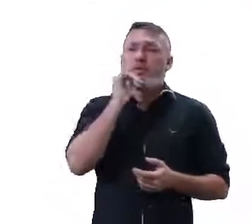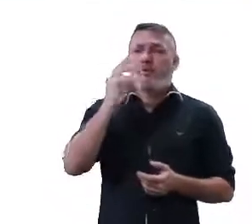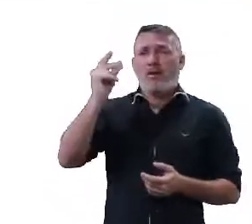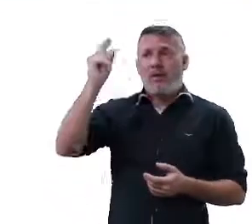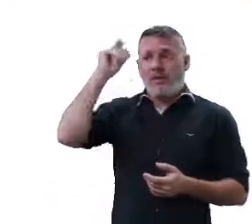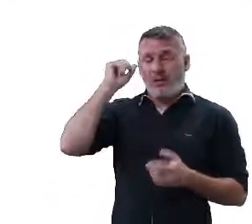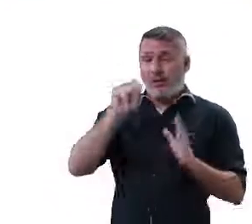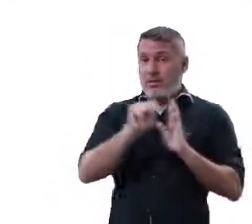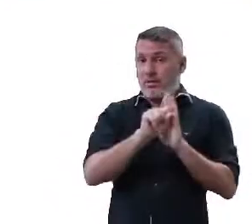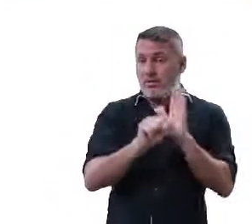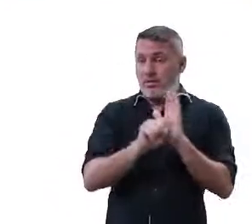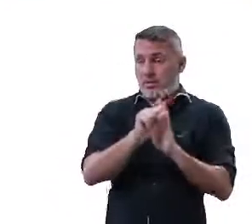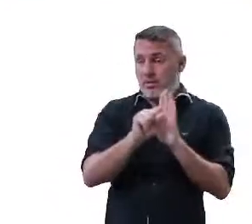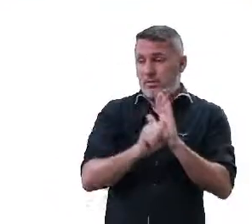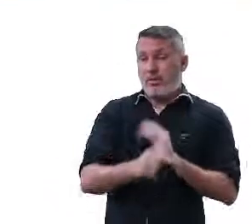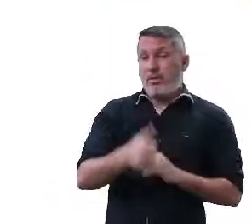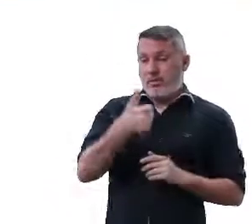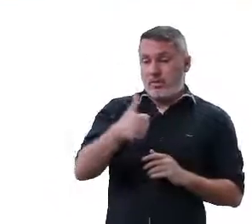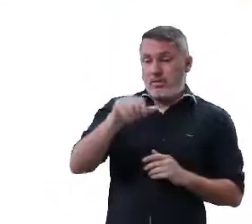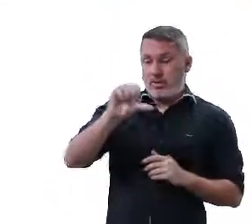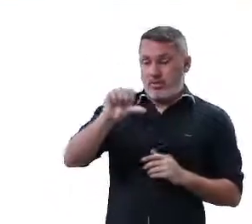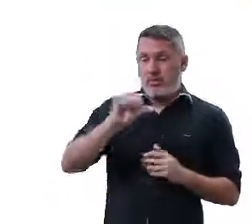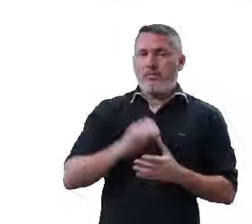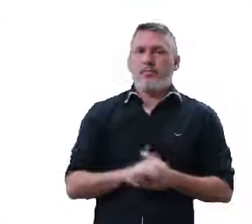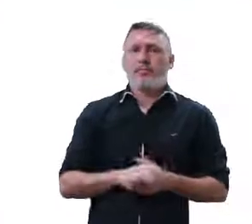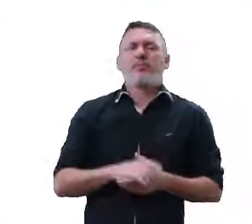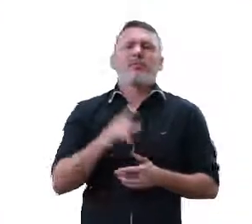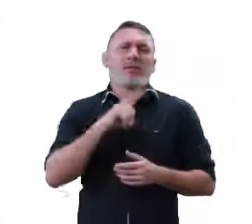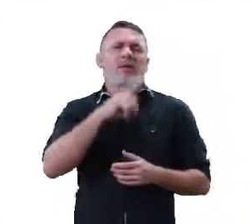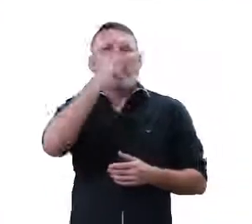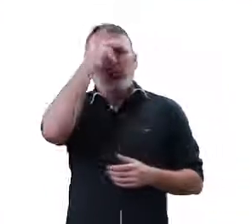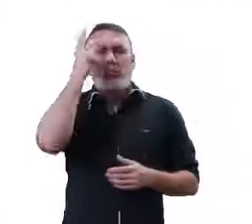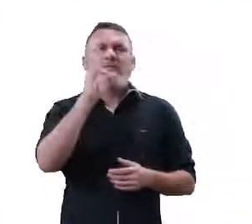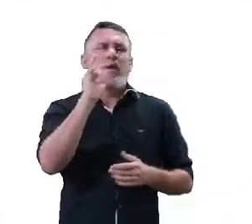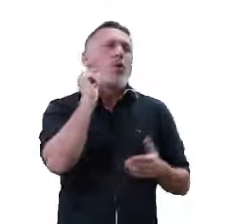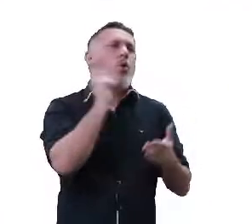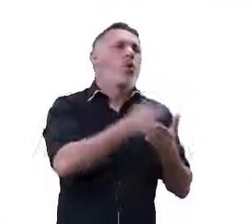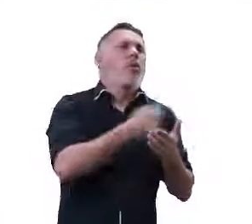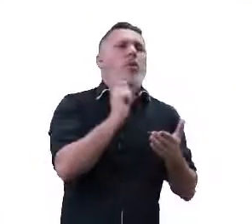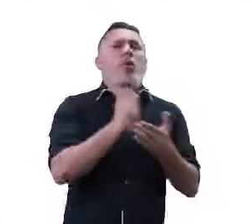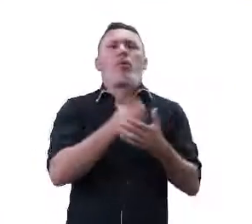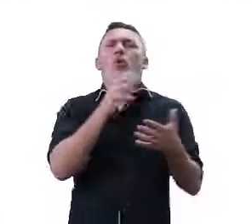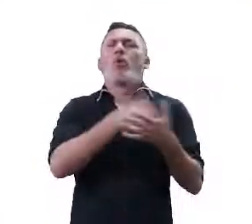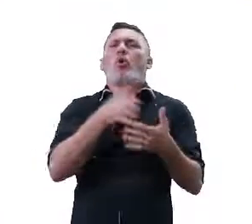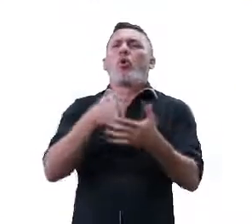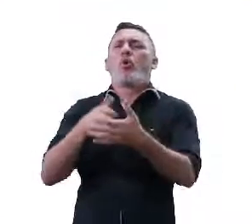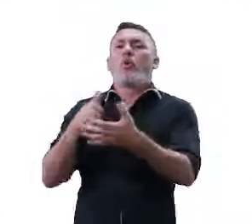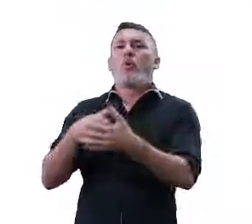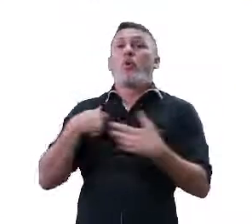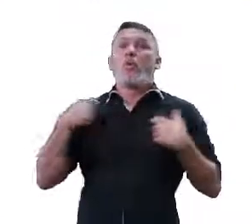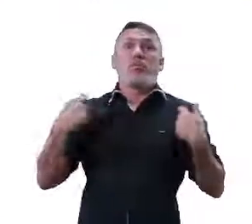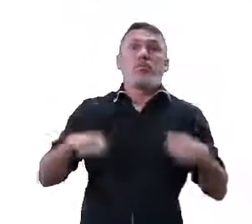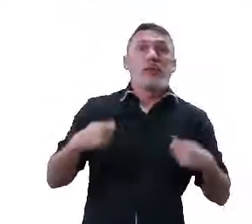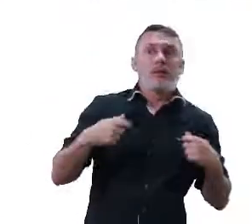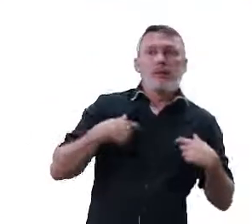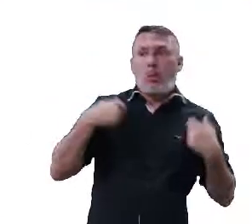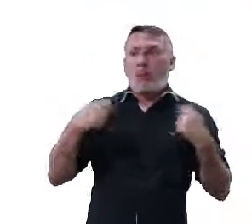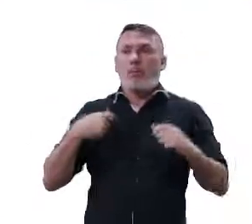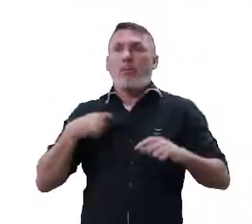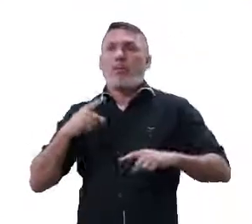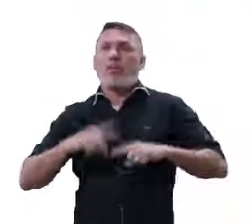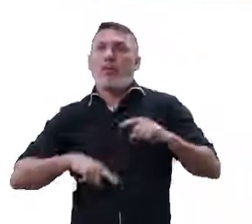século XIX, as pessoas compravam, né, consumiam produtos em virtude das suas necessidades